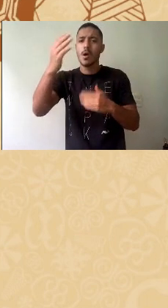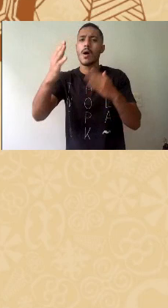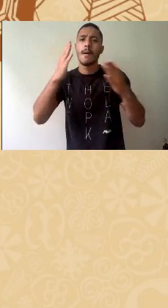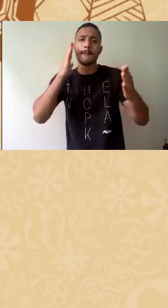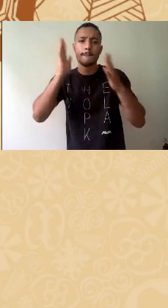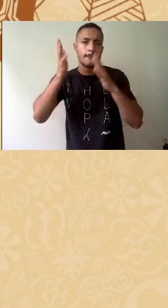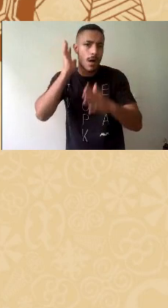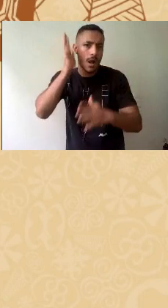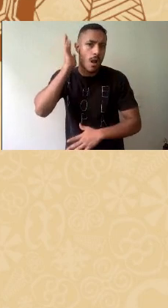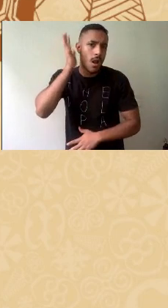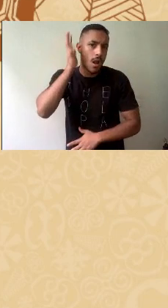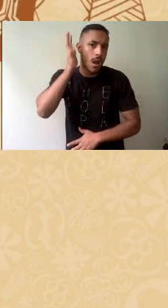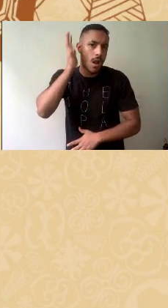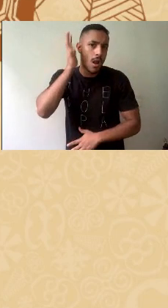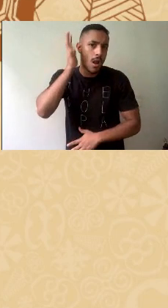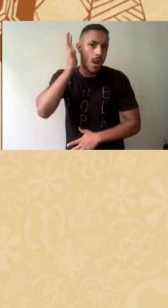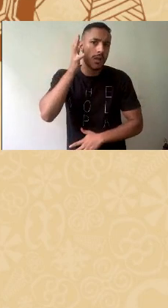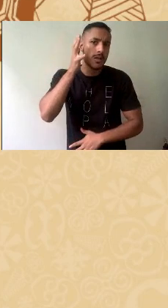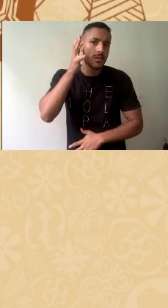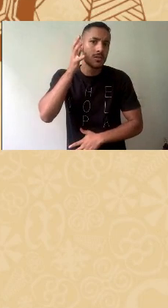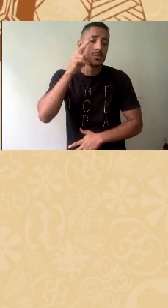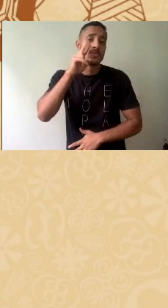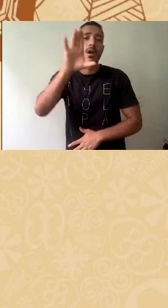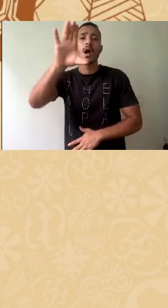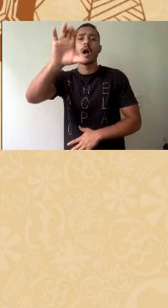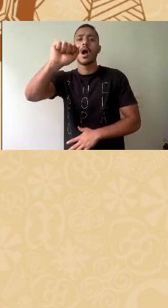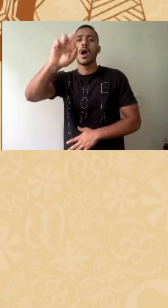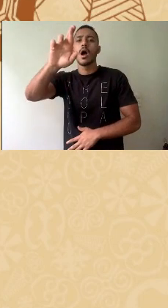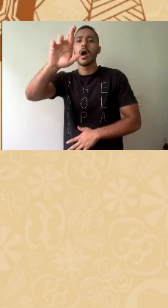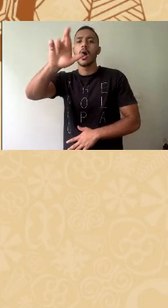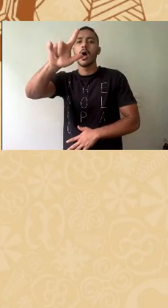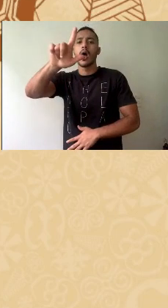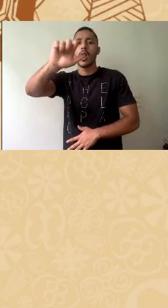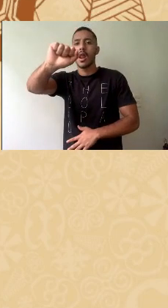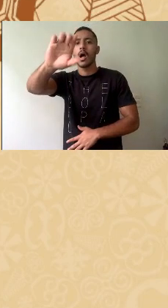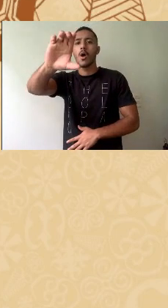depoimento. De Carla Cotieri, né?